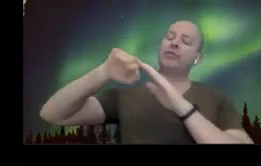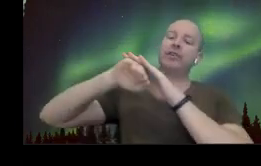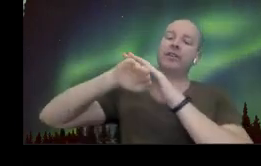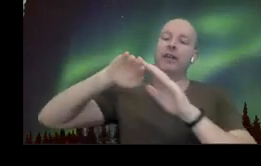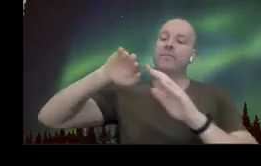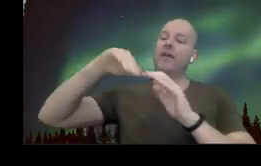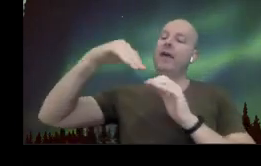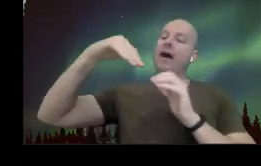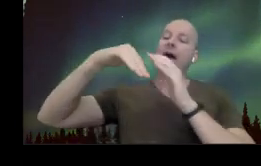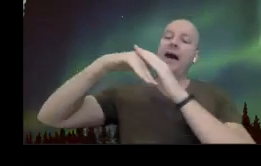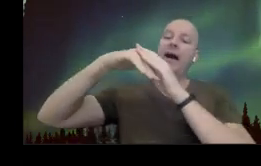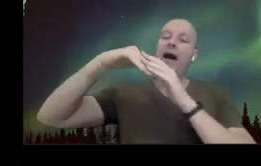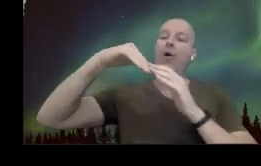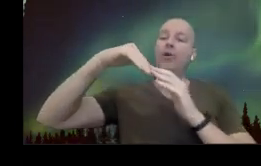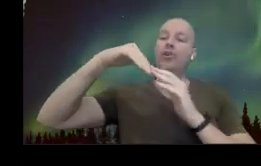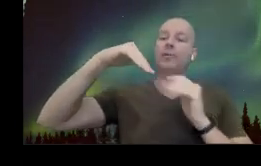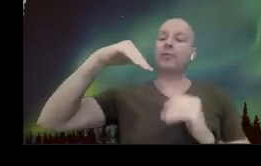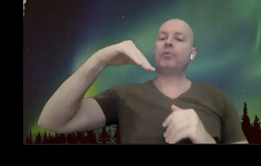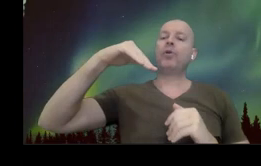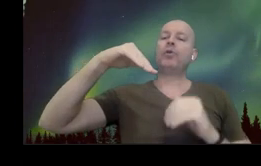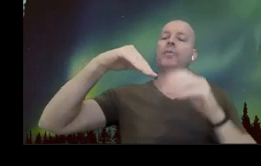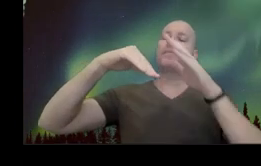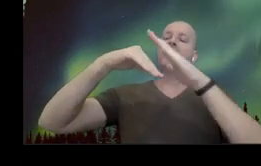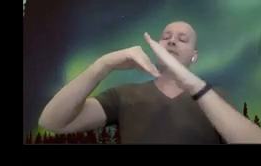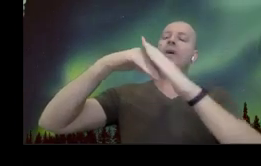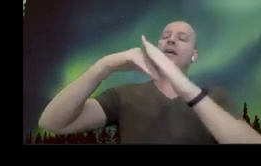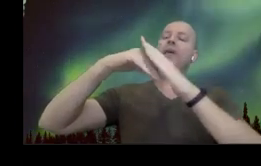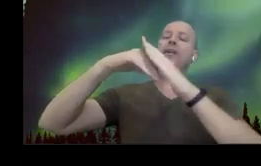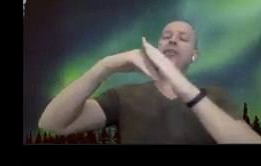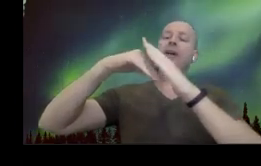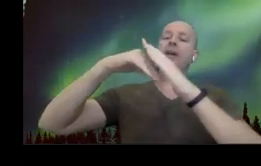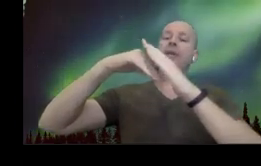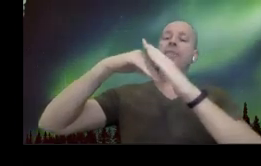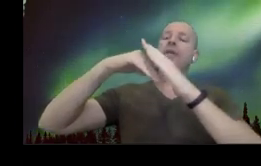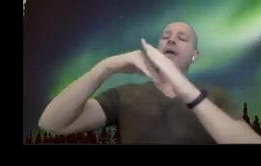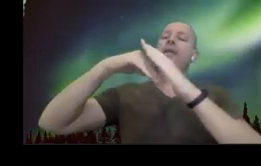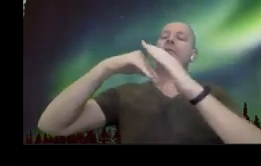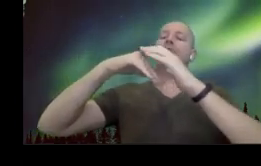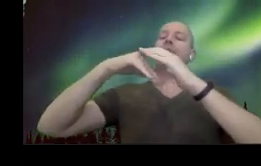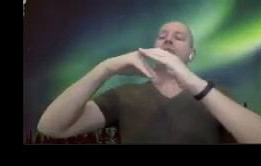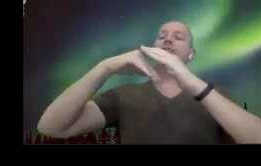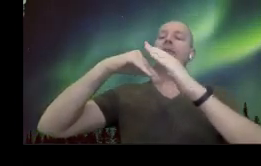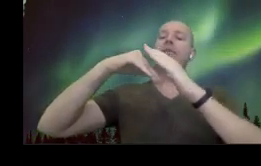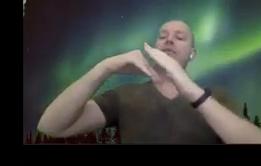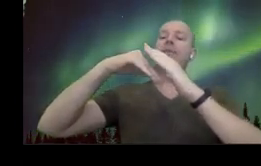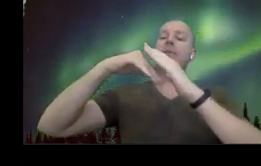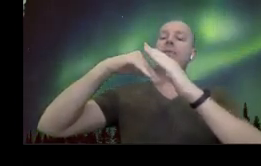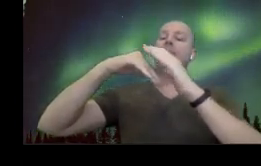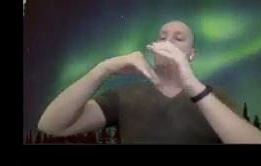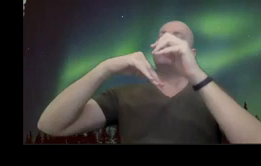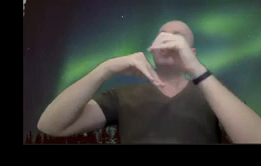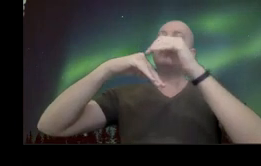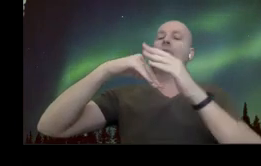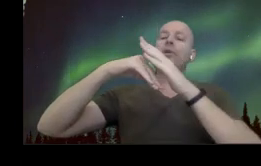imagine o seguinte: você tem a rocha do morro e uma camada de terra. E aí você tem vegetação em